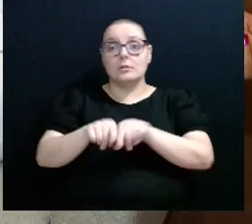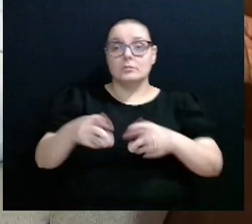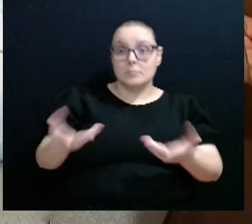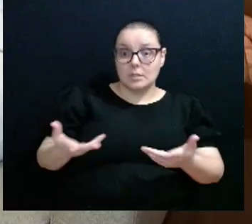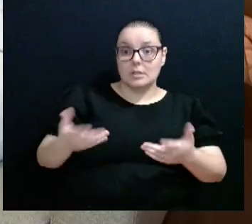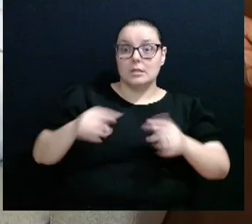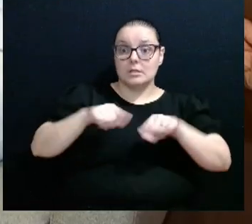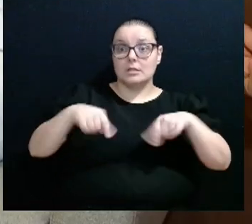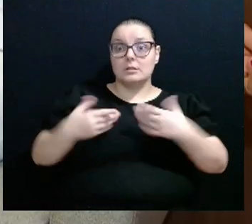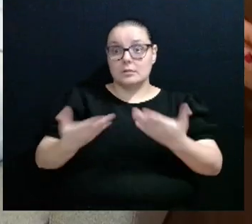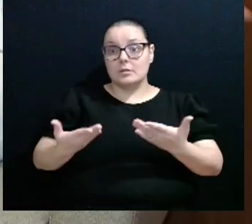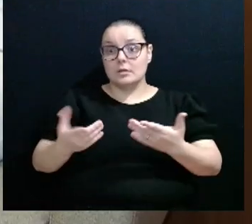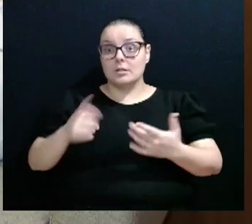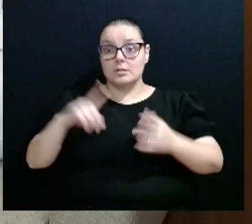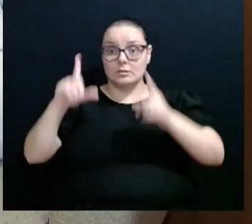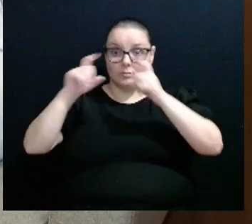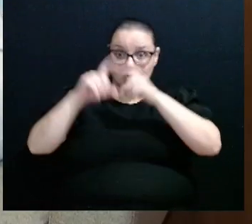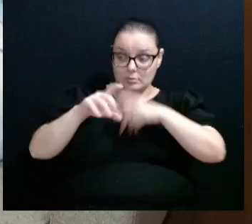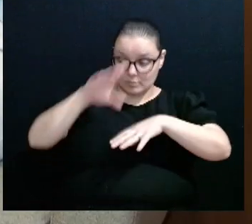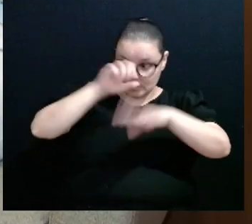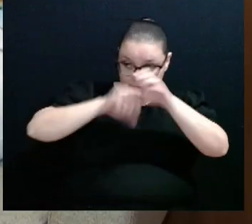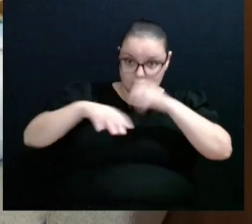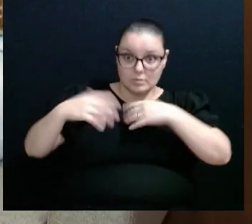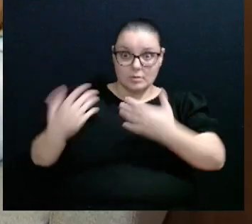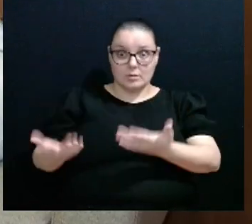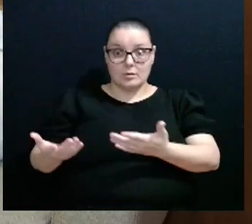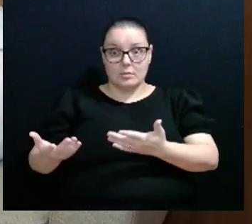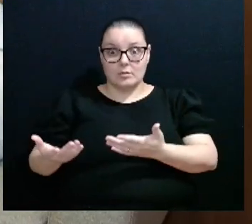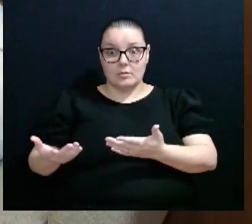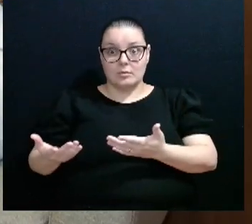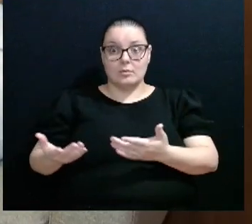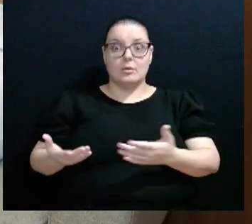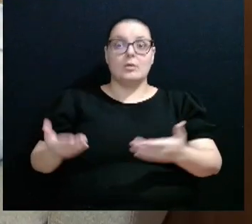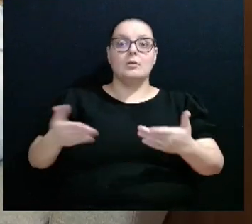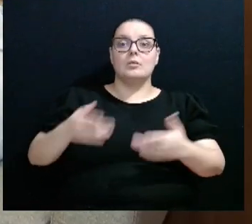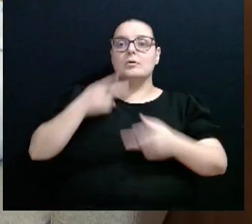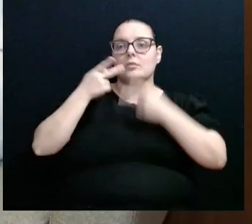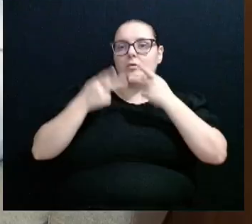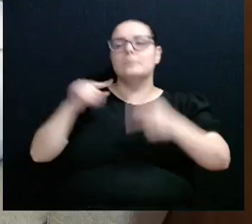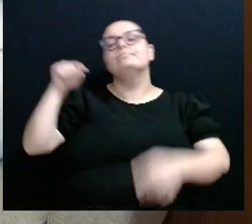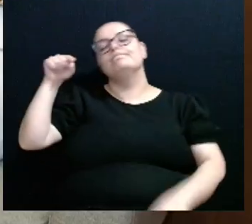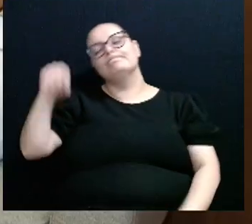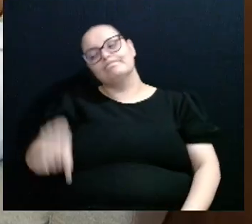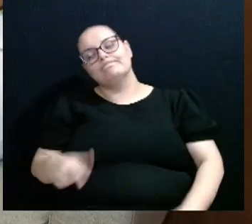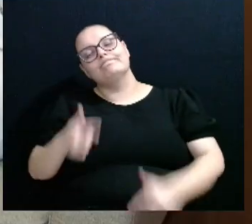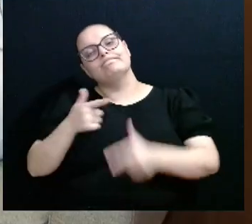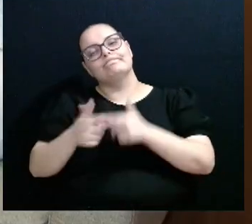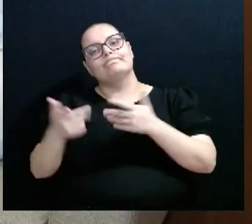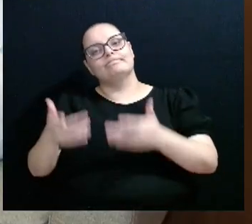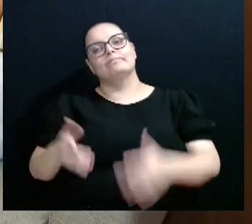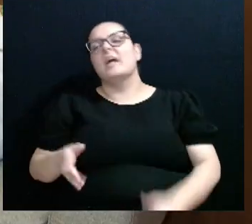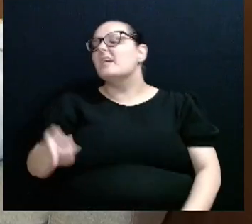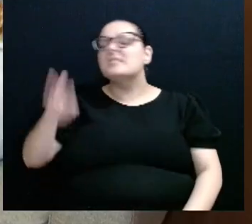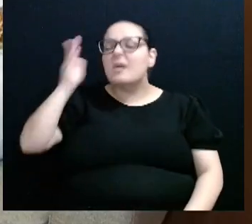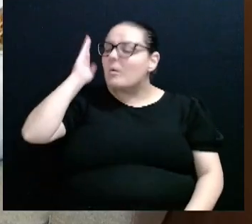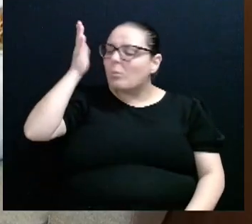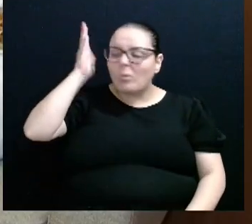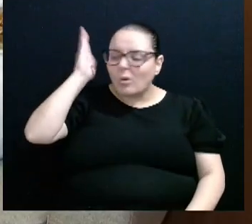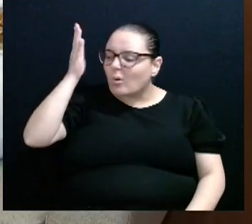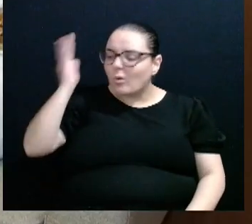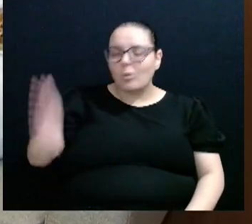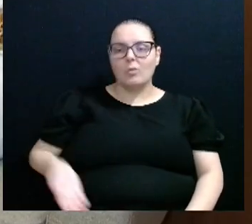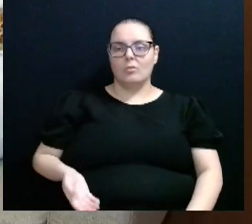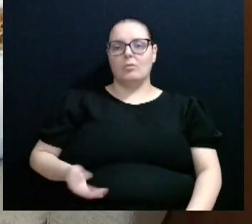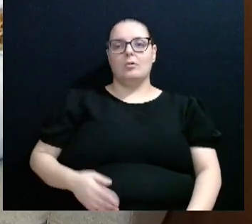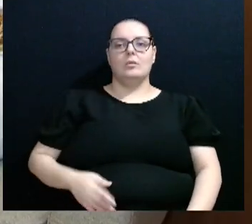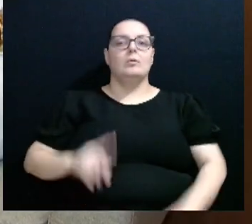É, dificuldade de aprendizagem. Onde exato. que eles vão falar? Exatamente naquela questão, você é burro, É, né? Ou então é usa outros é